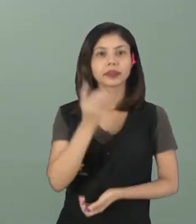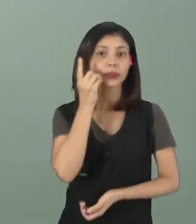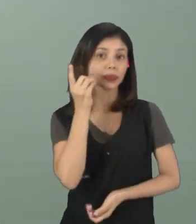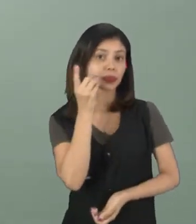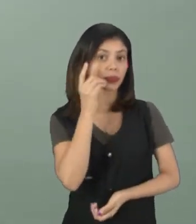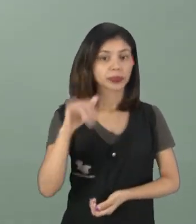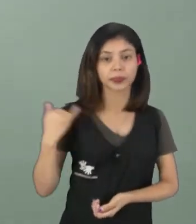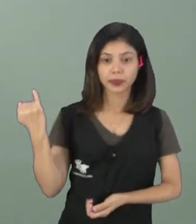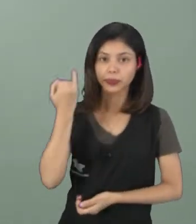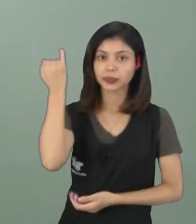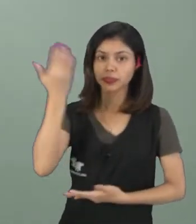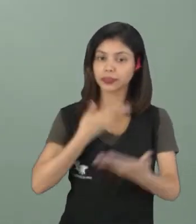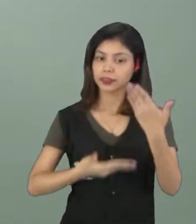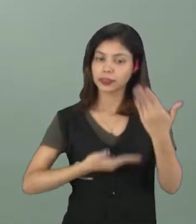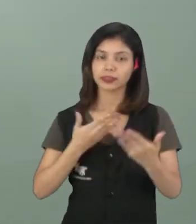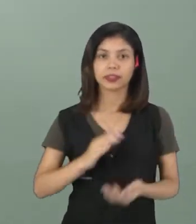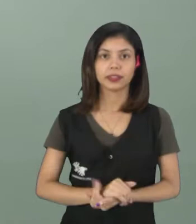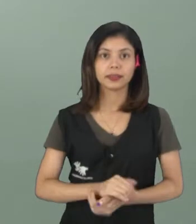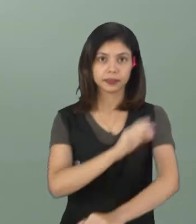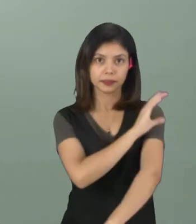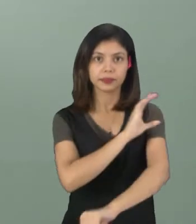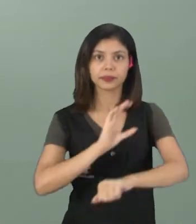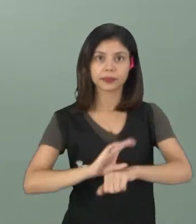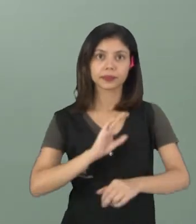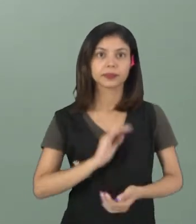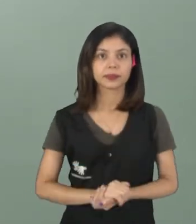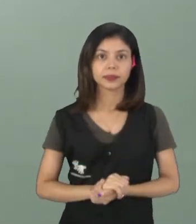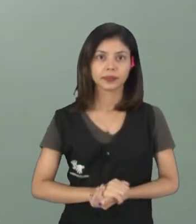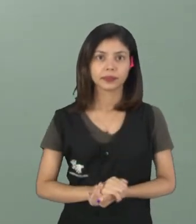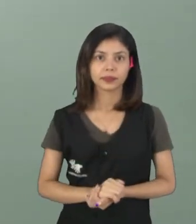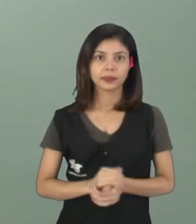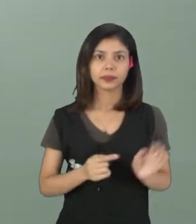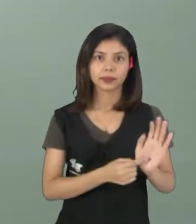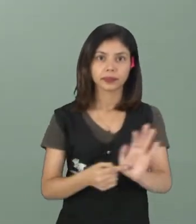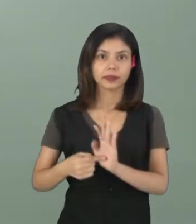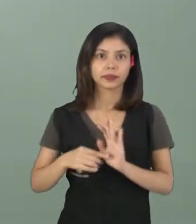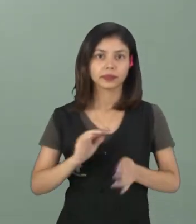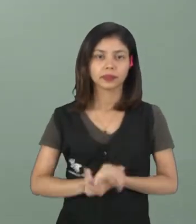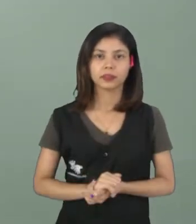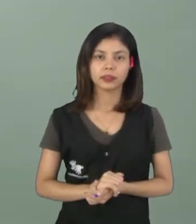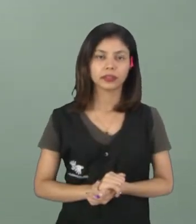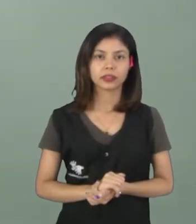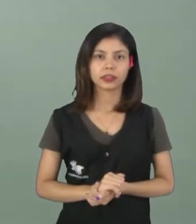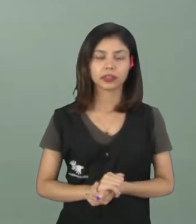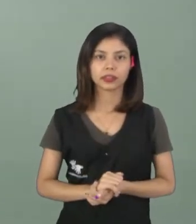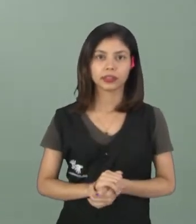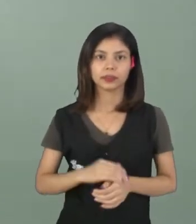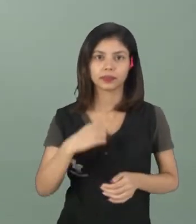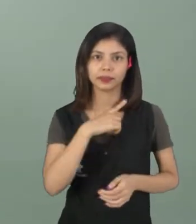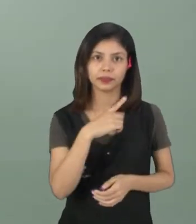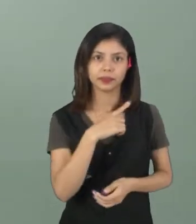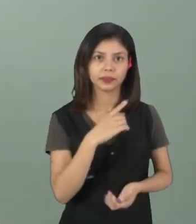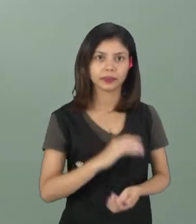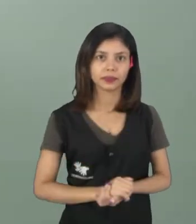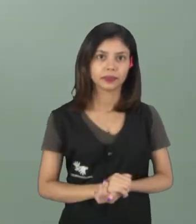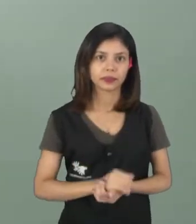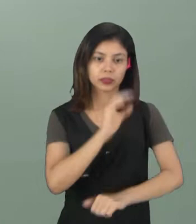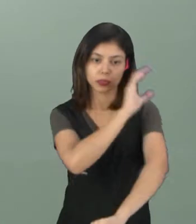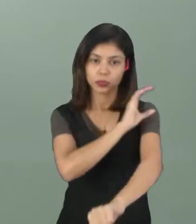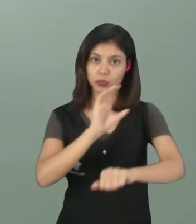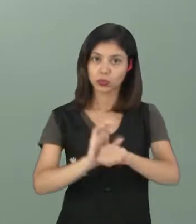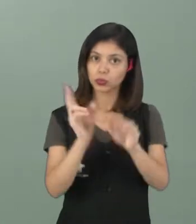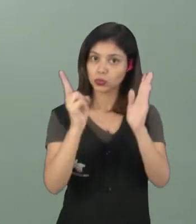importantes né relacionada a nossa cultura nossa história temos aí heranças culturais